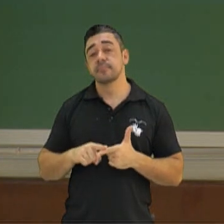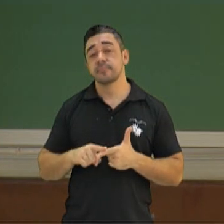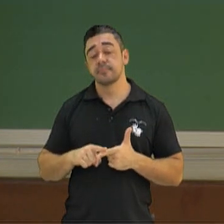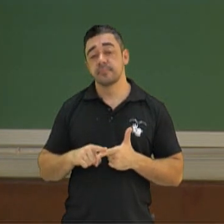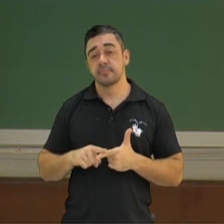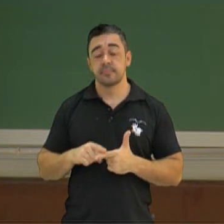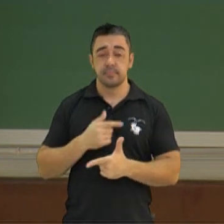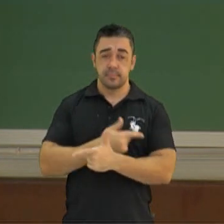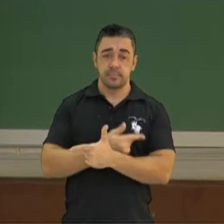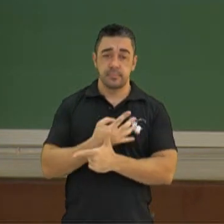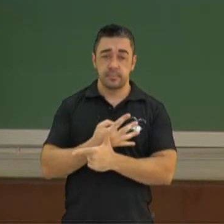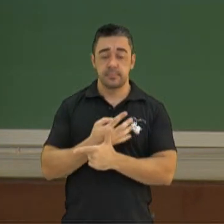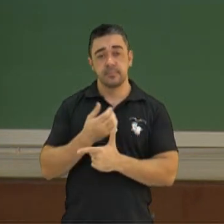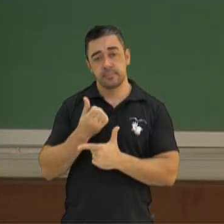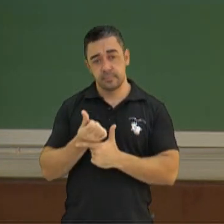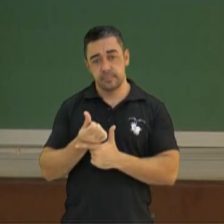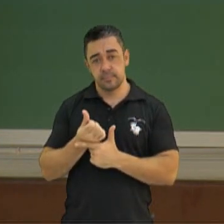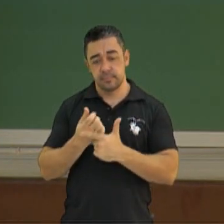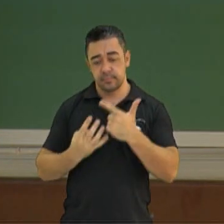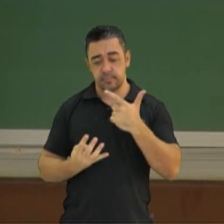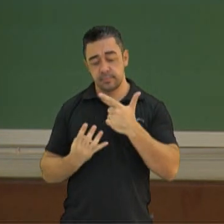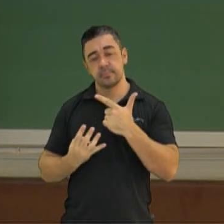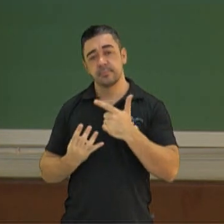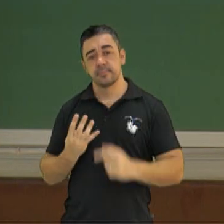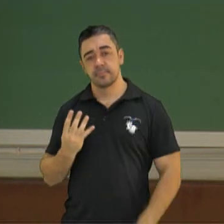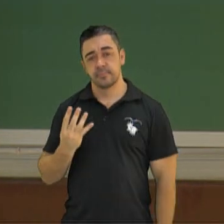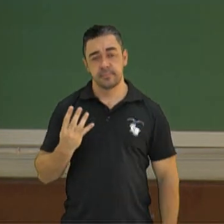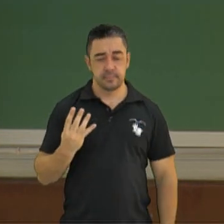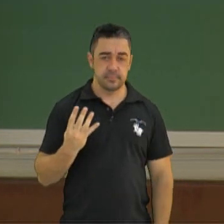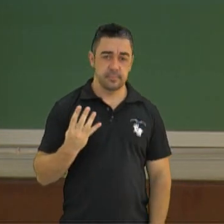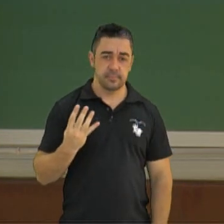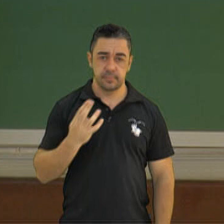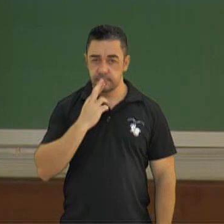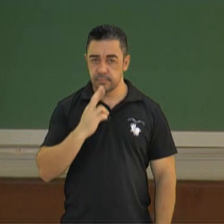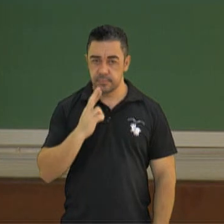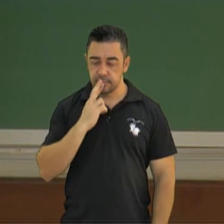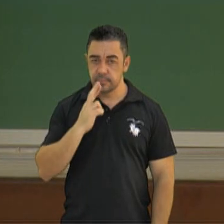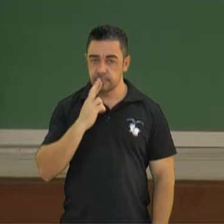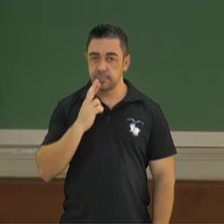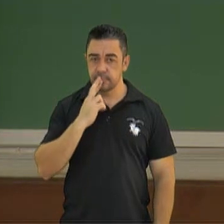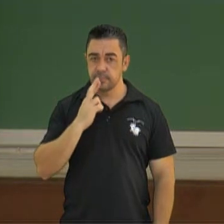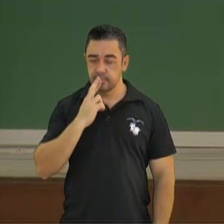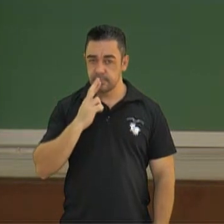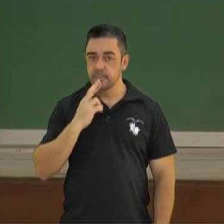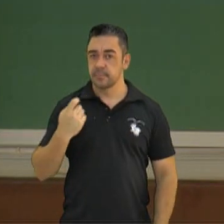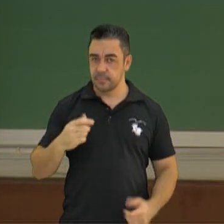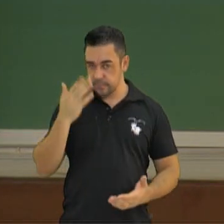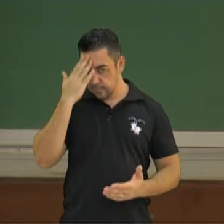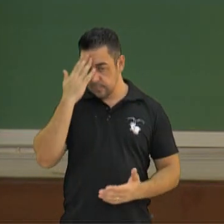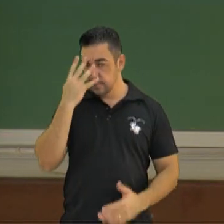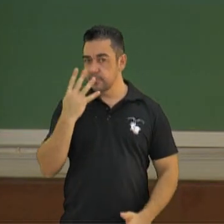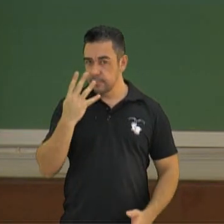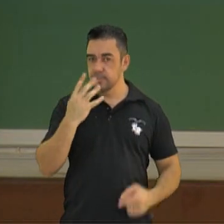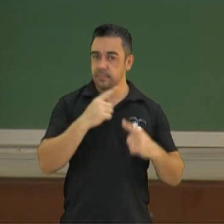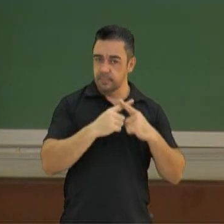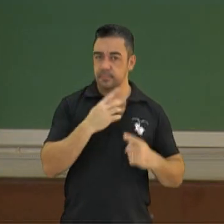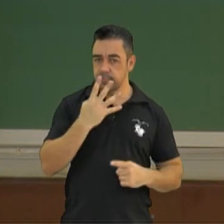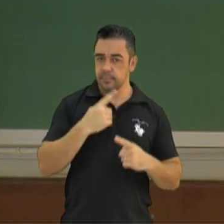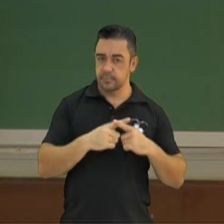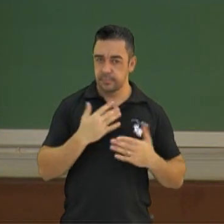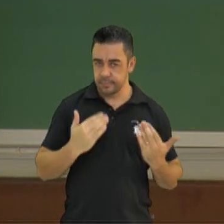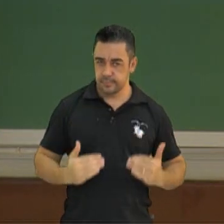Se você dividir 24 por 6 dá 4. Muito bem, tá bota do 4, tem que saber, né? Sabe, né? Tá